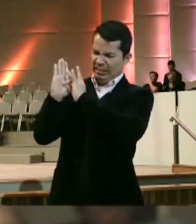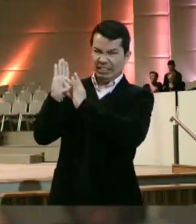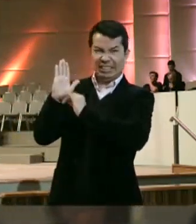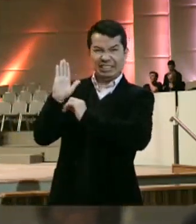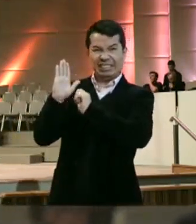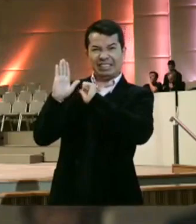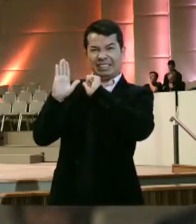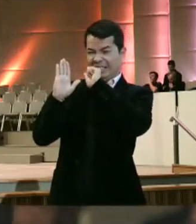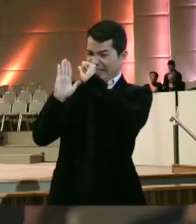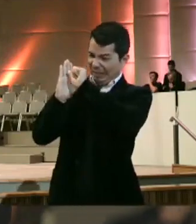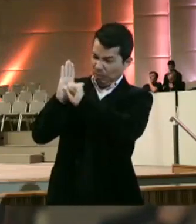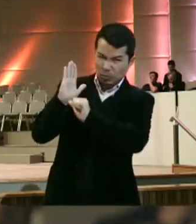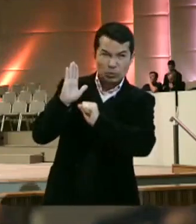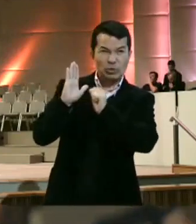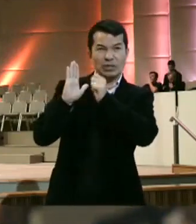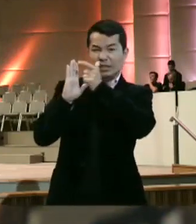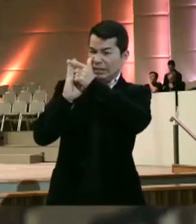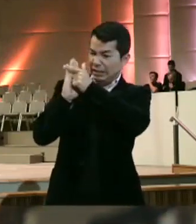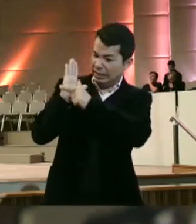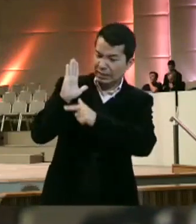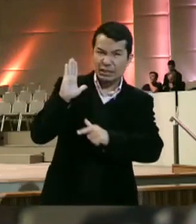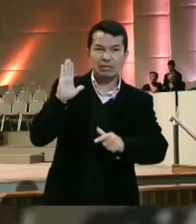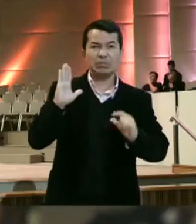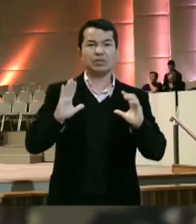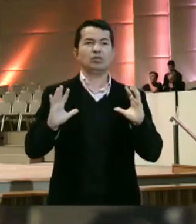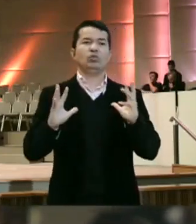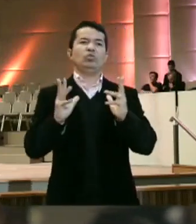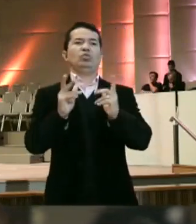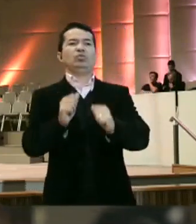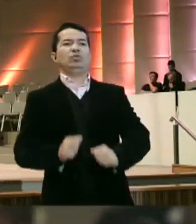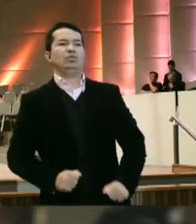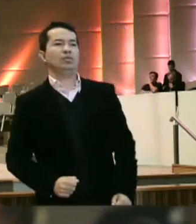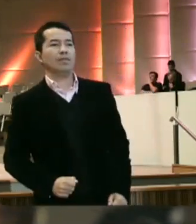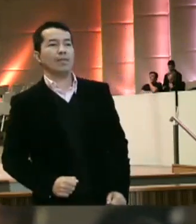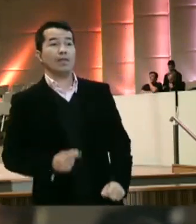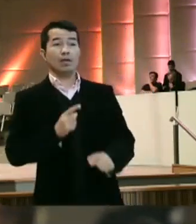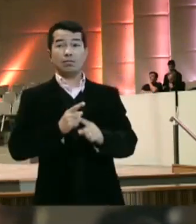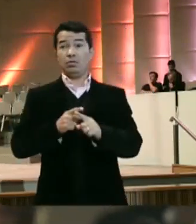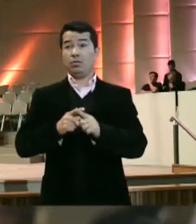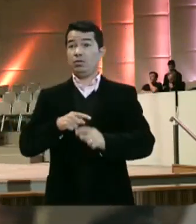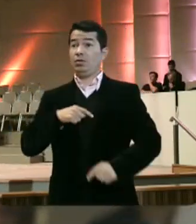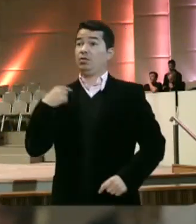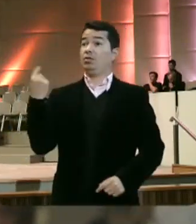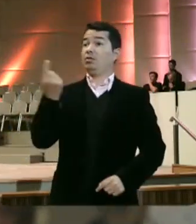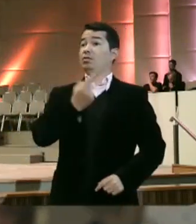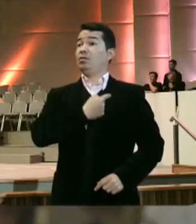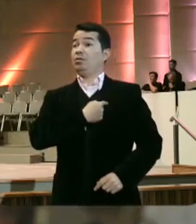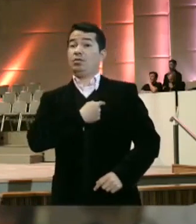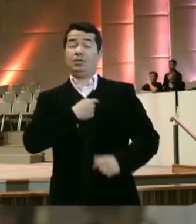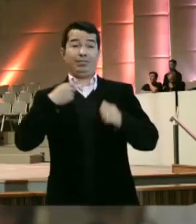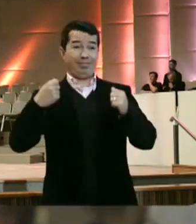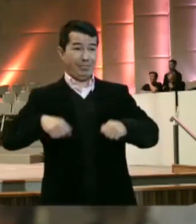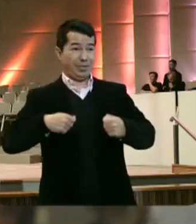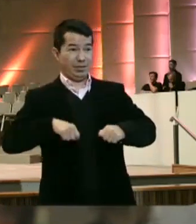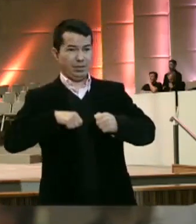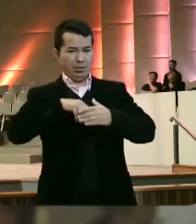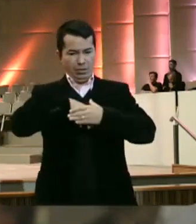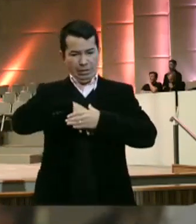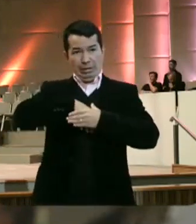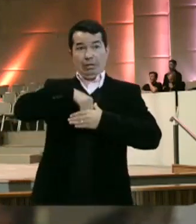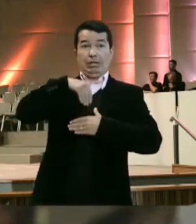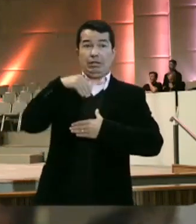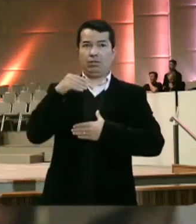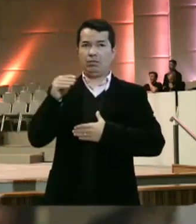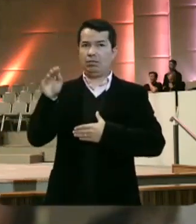Ele vai dizer que quando a gente se deixa transformar por dentro, por fora a gente fica melhor,